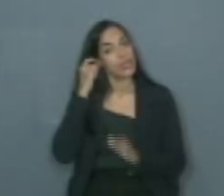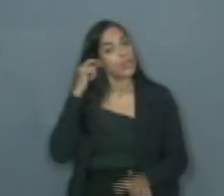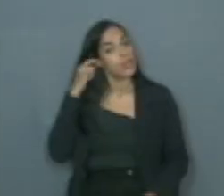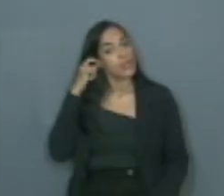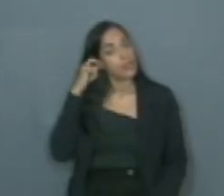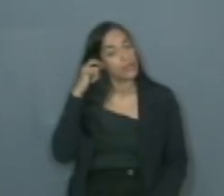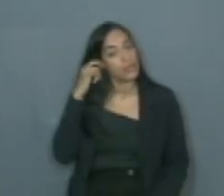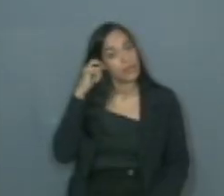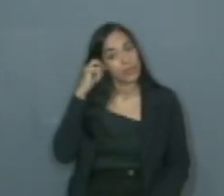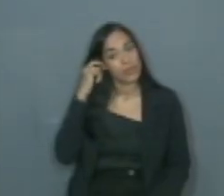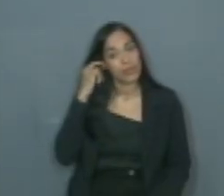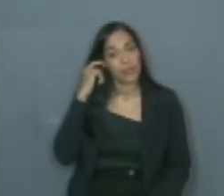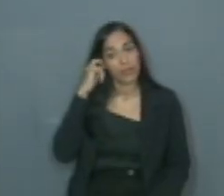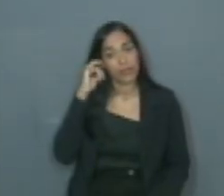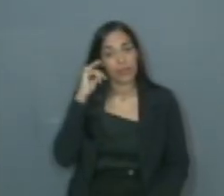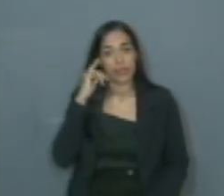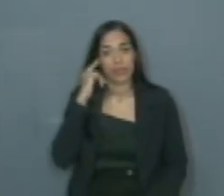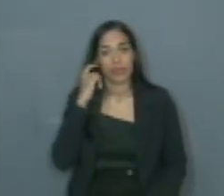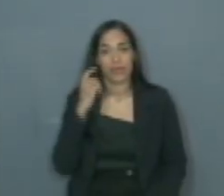que versa sobre